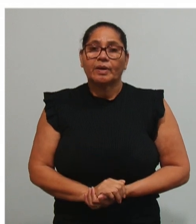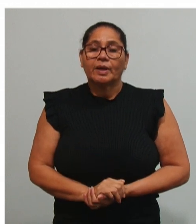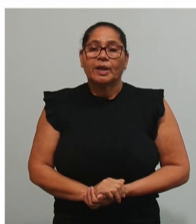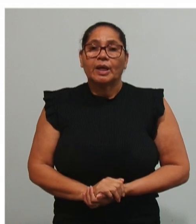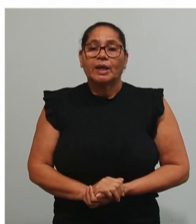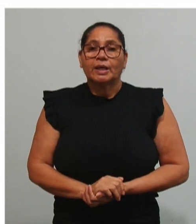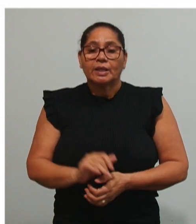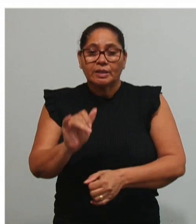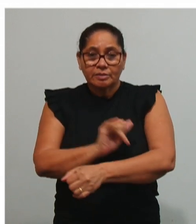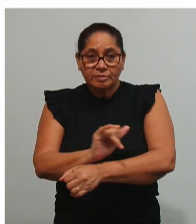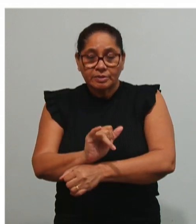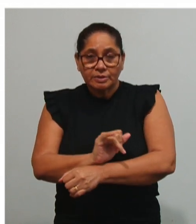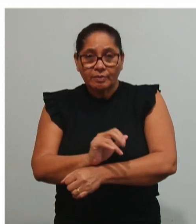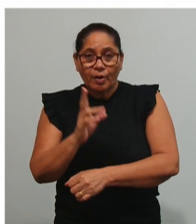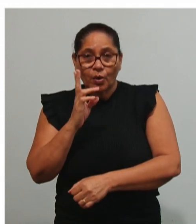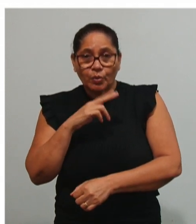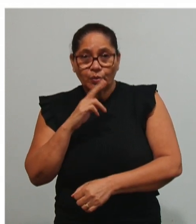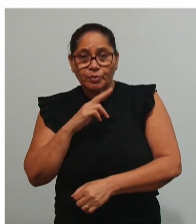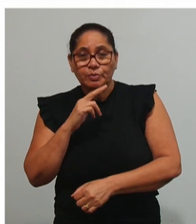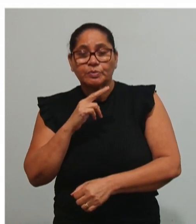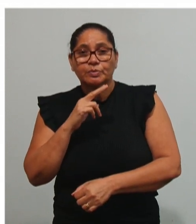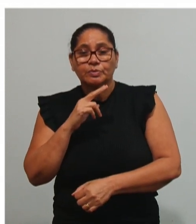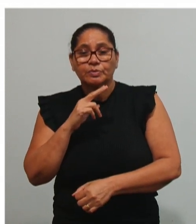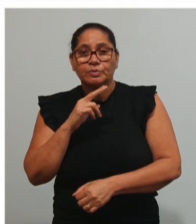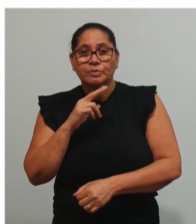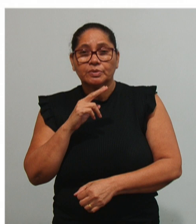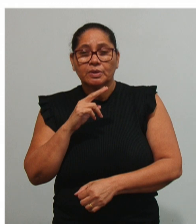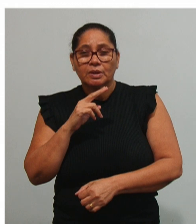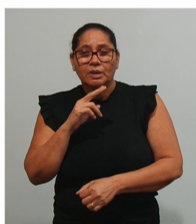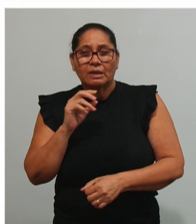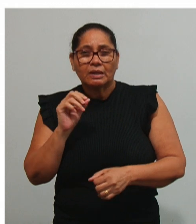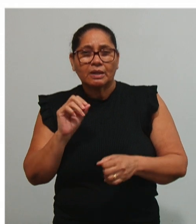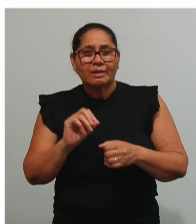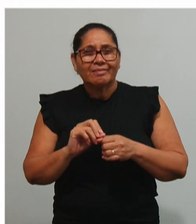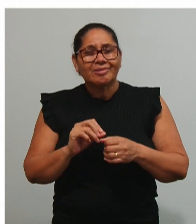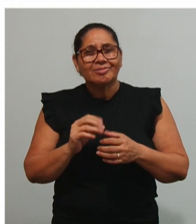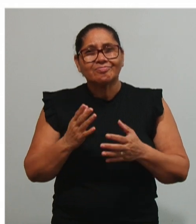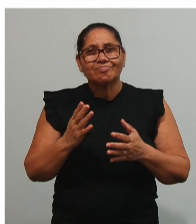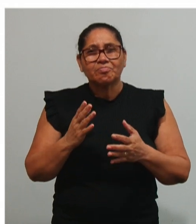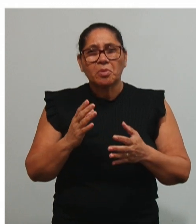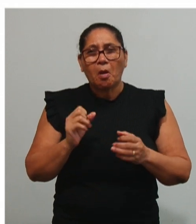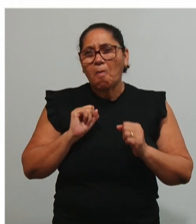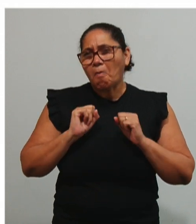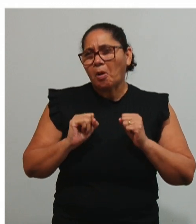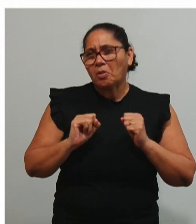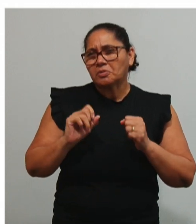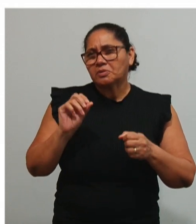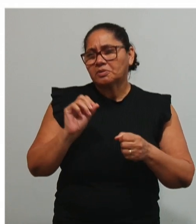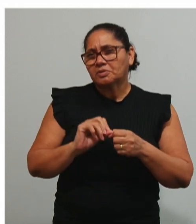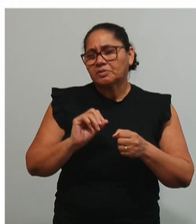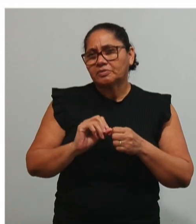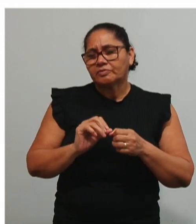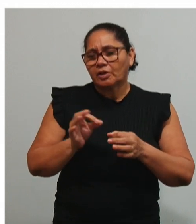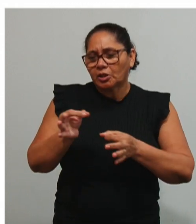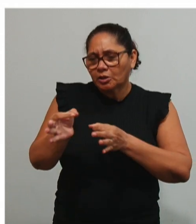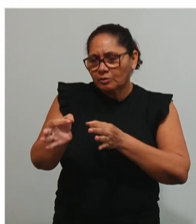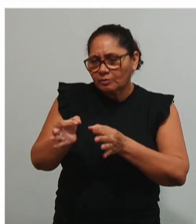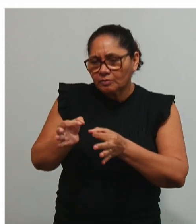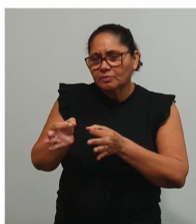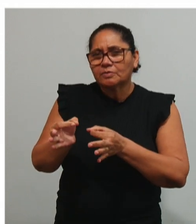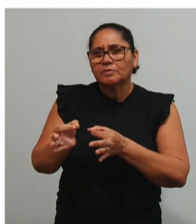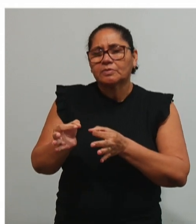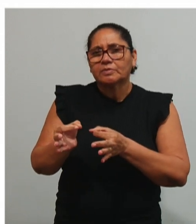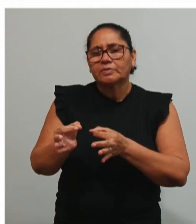a estratégia emergente, que é aquilo que surge ao longo do processo entre o plano e